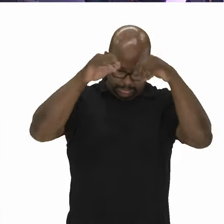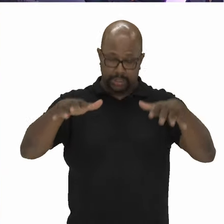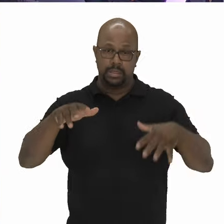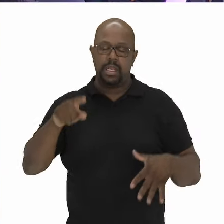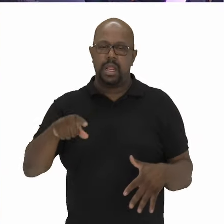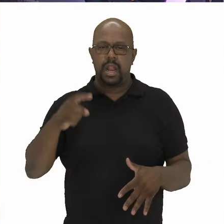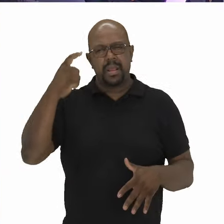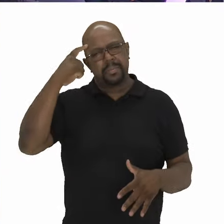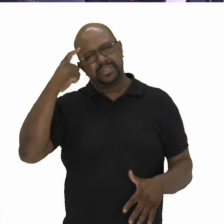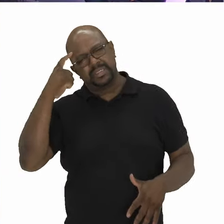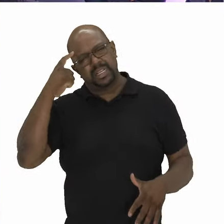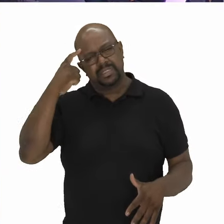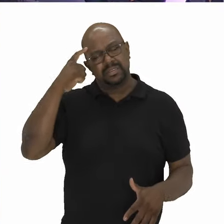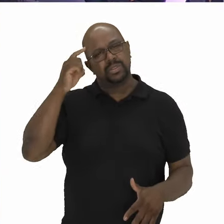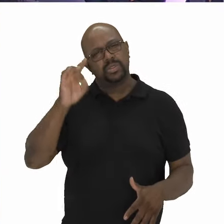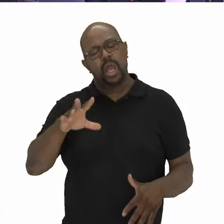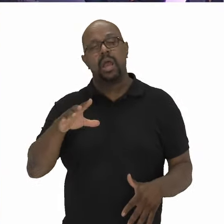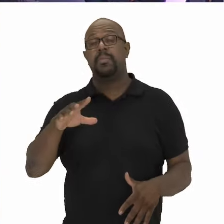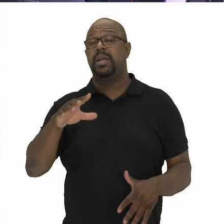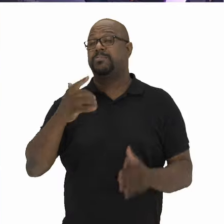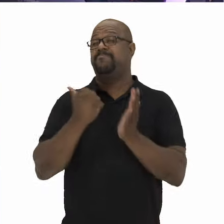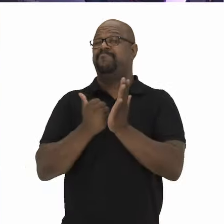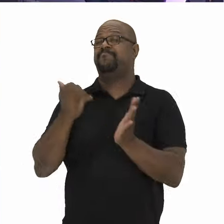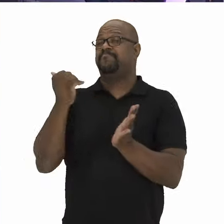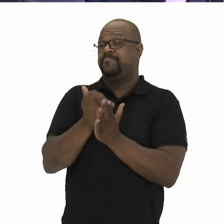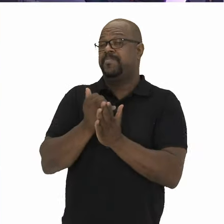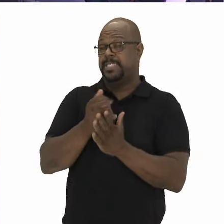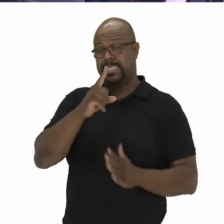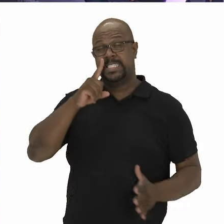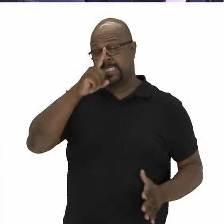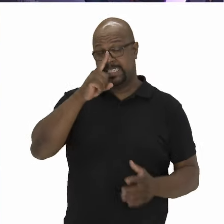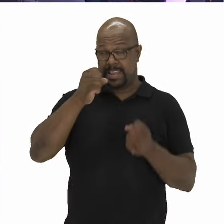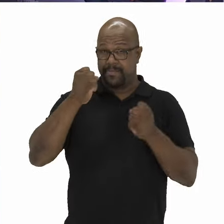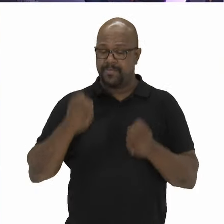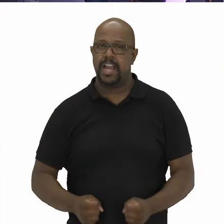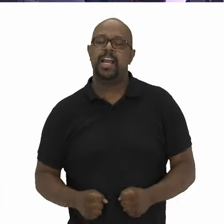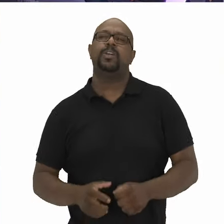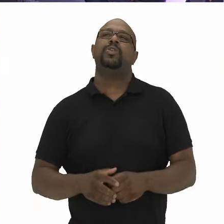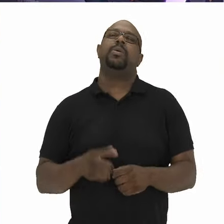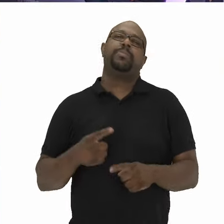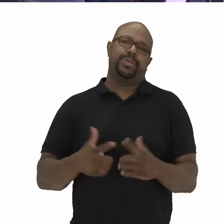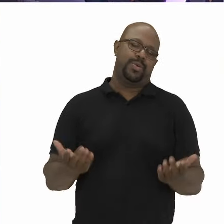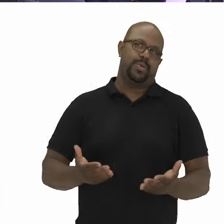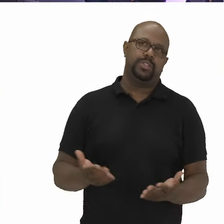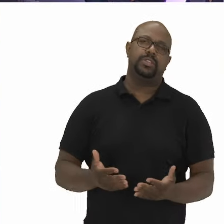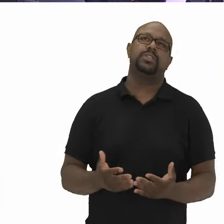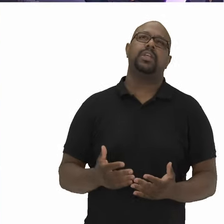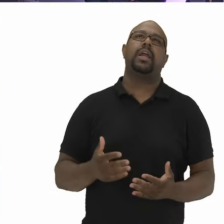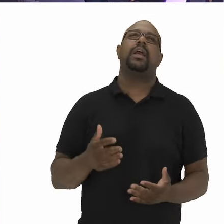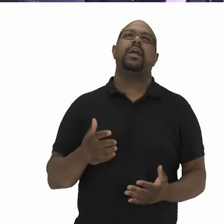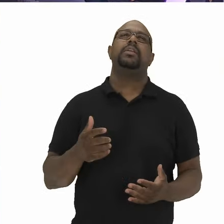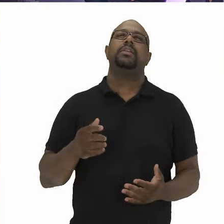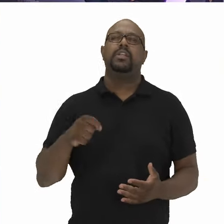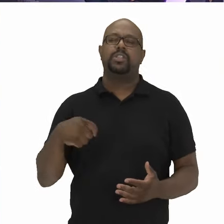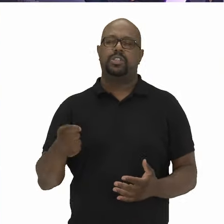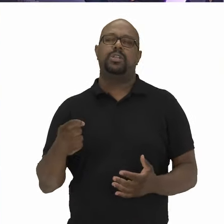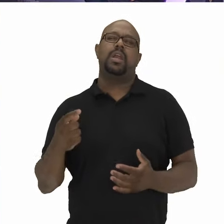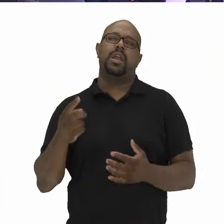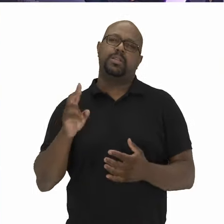coisa que se entendia apenas por os graus mais severos digamos assim né porque porque que hoje se